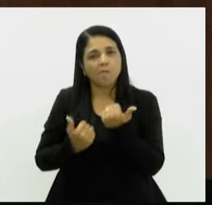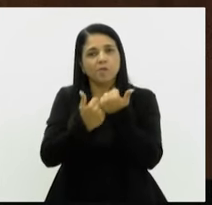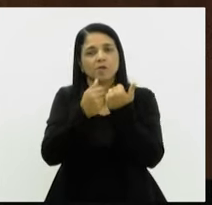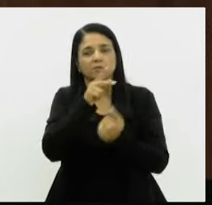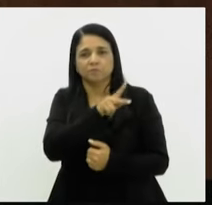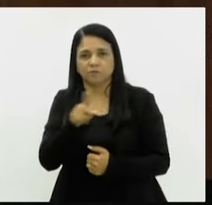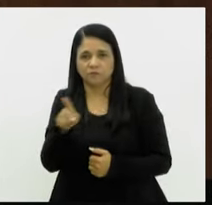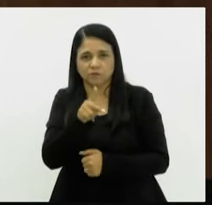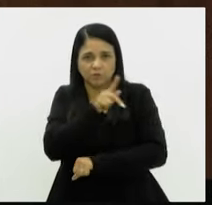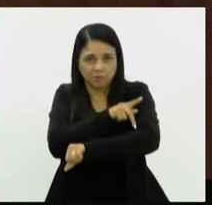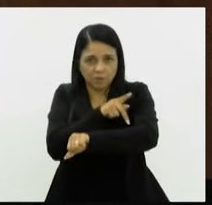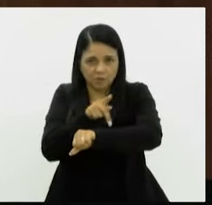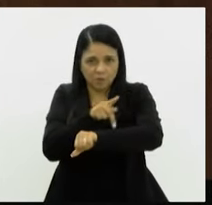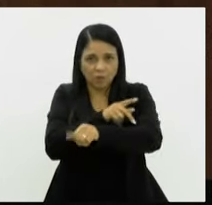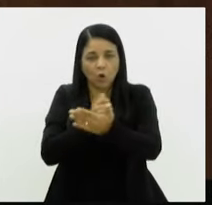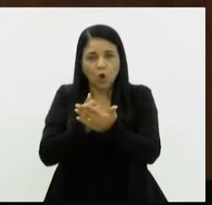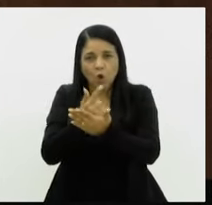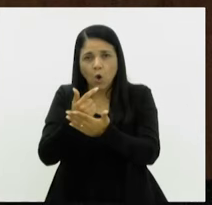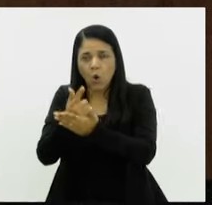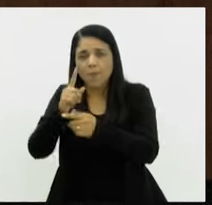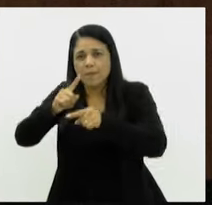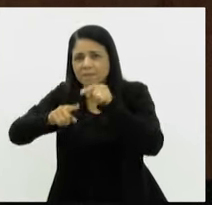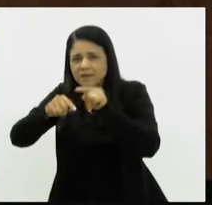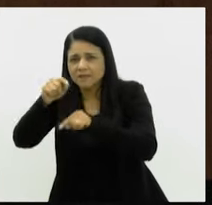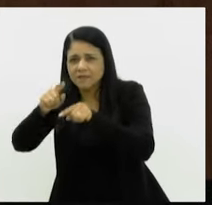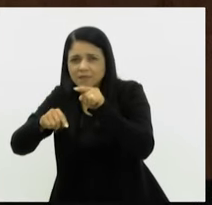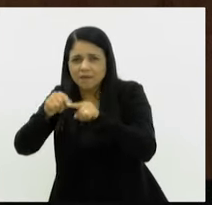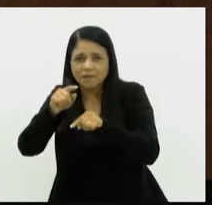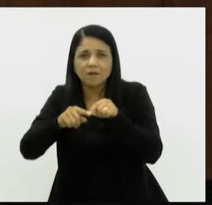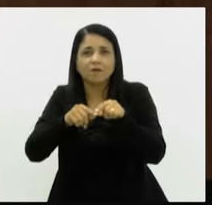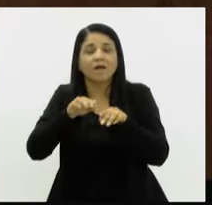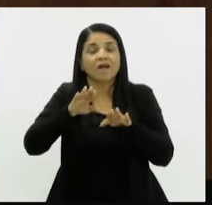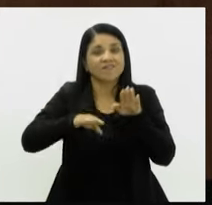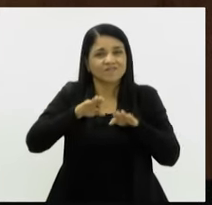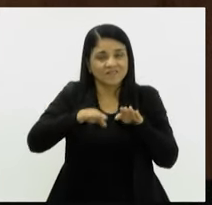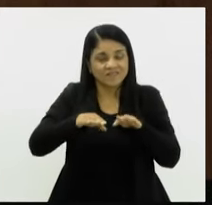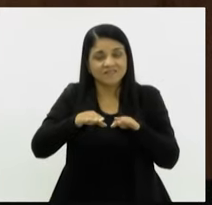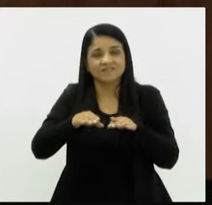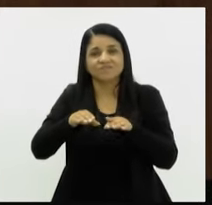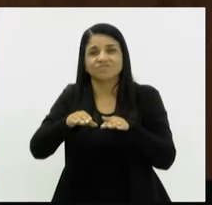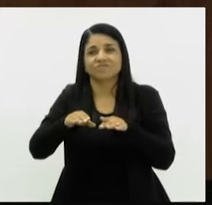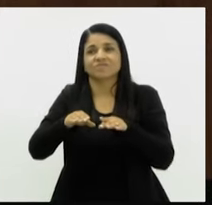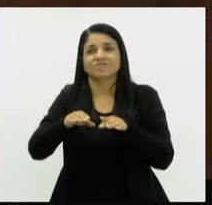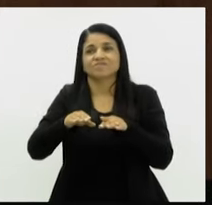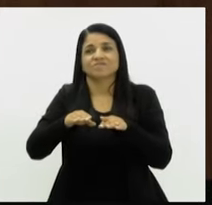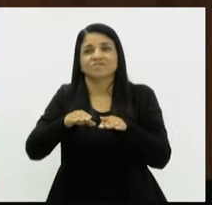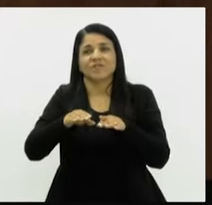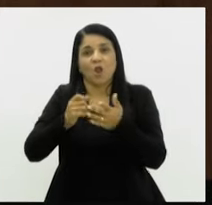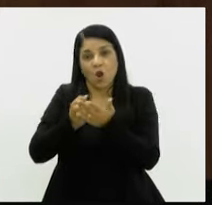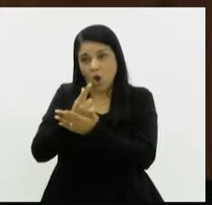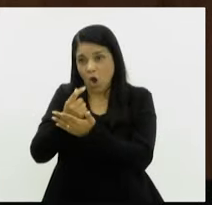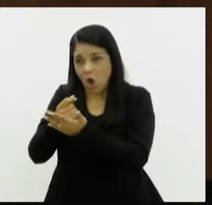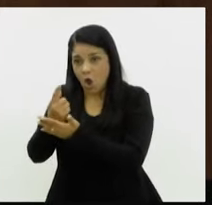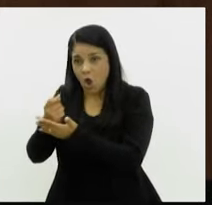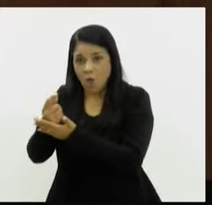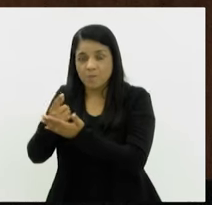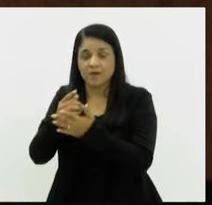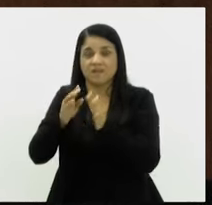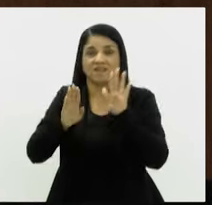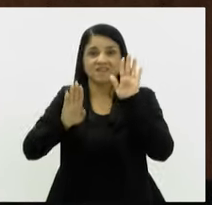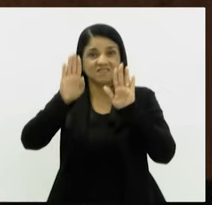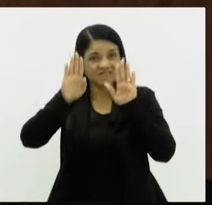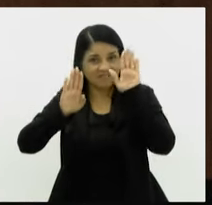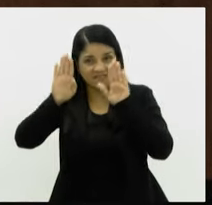pedagogos na compra de pequenos materiais que, muitas das vezes, quando são levados à compra em grandes